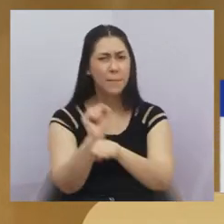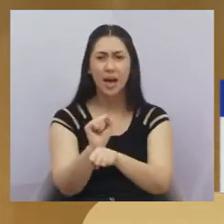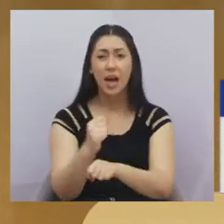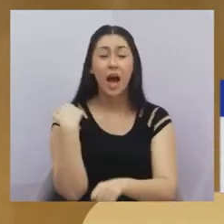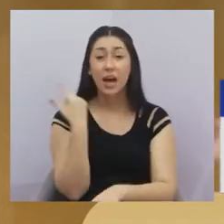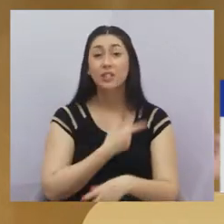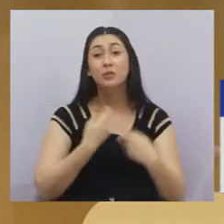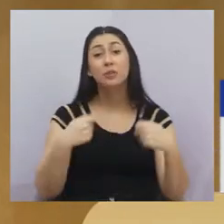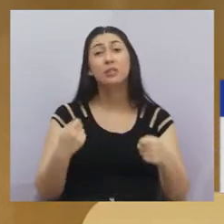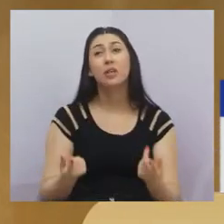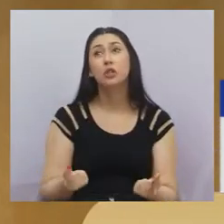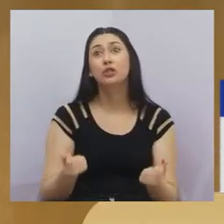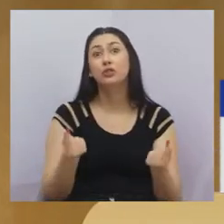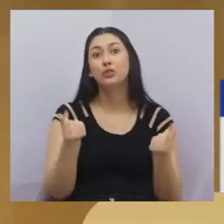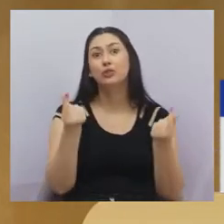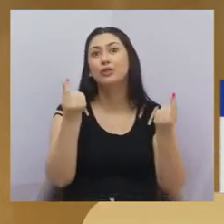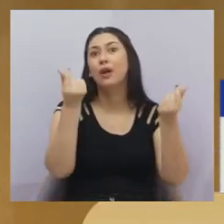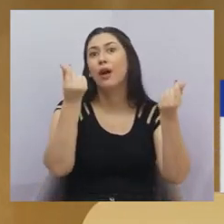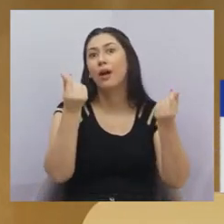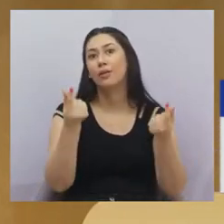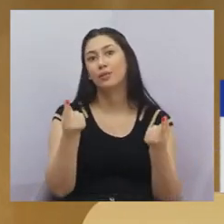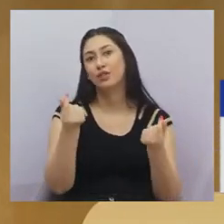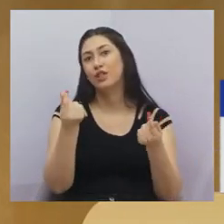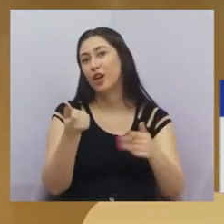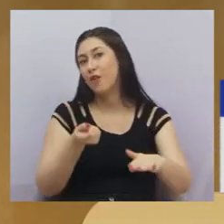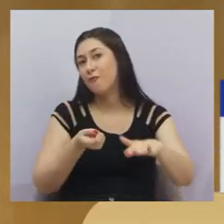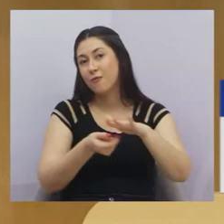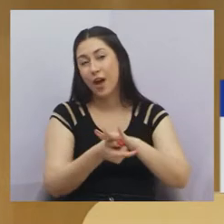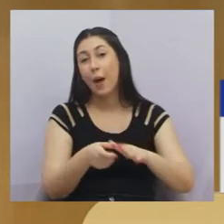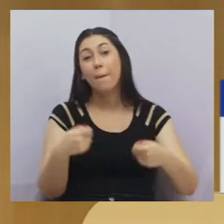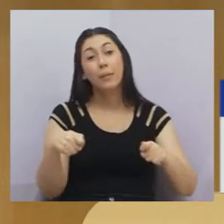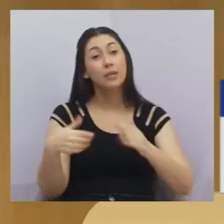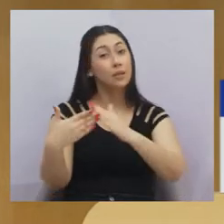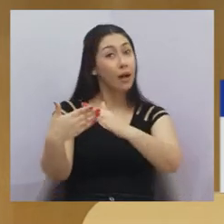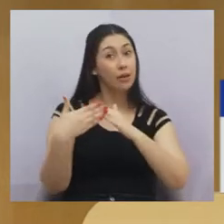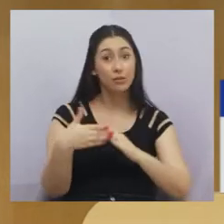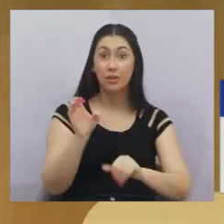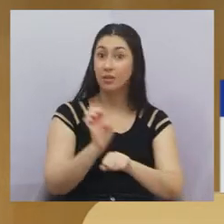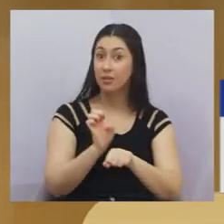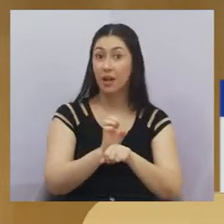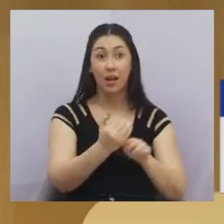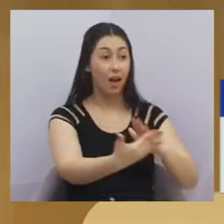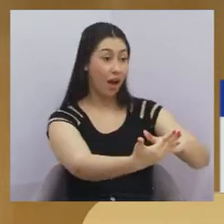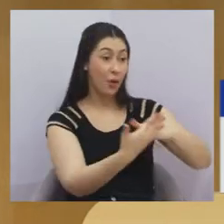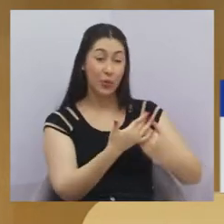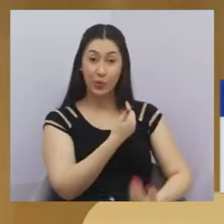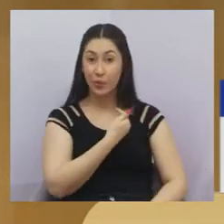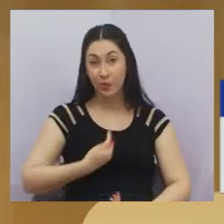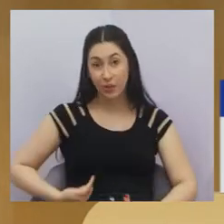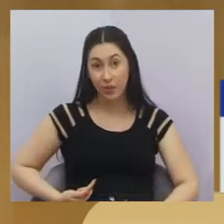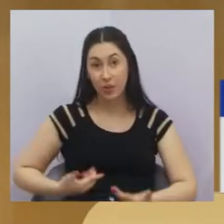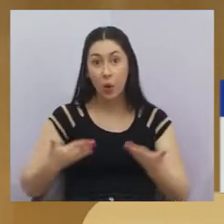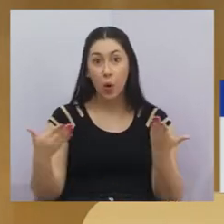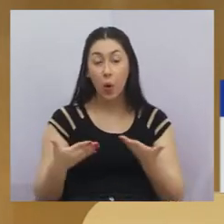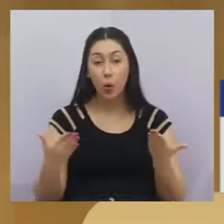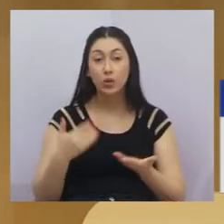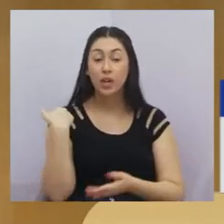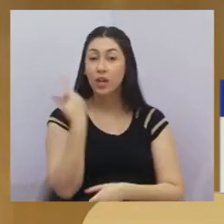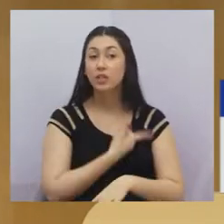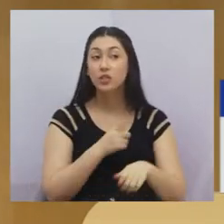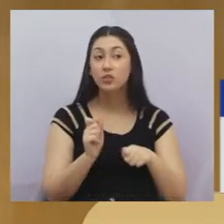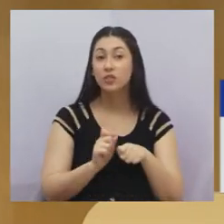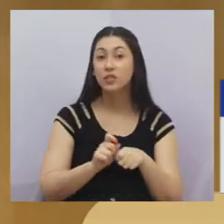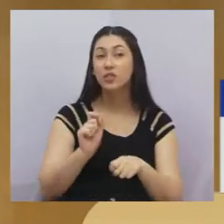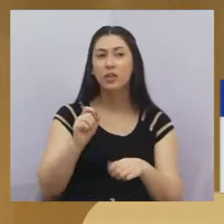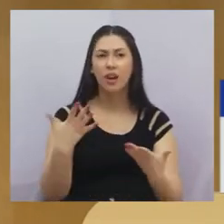de muito investimento, principalmente estadual ou federal. O que nós estamos fazendo hoje, e eu não vi aqui uma